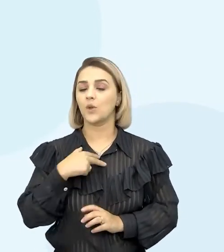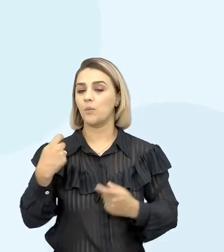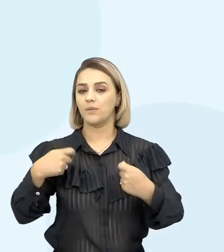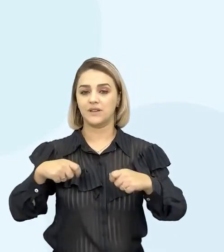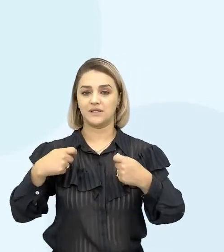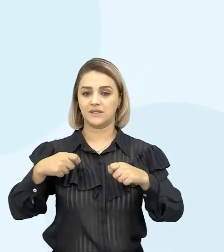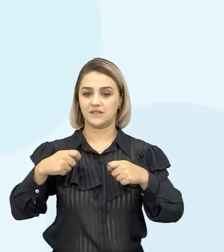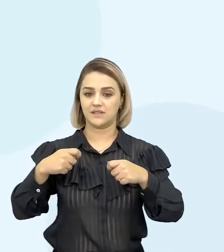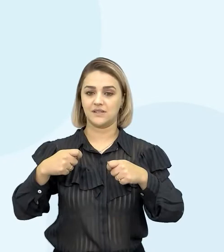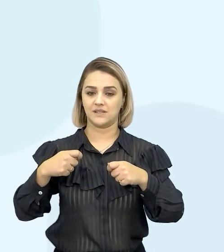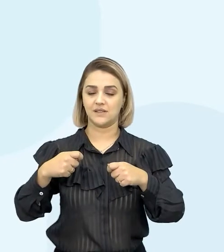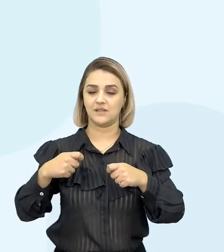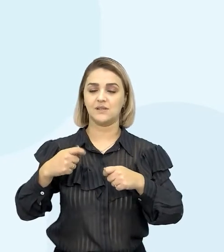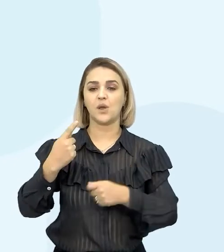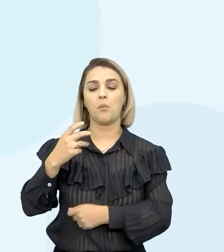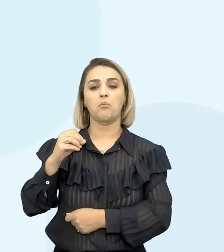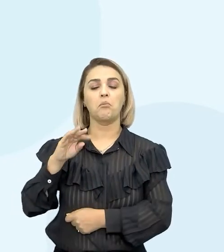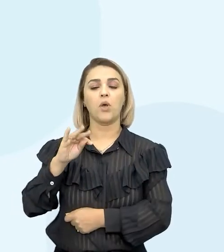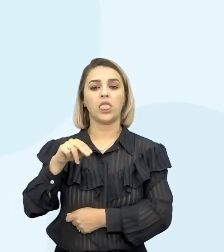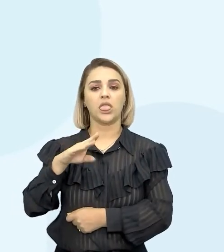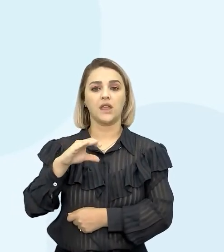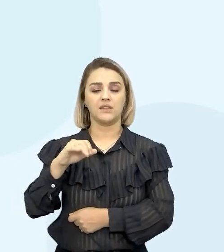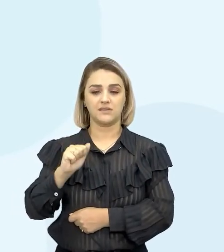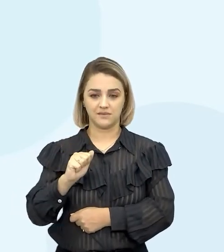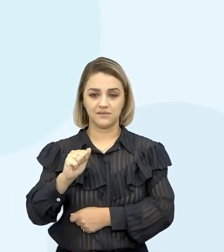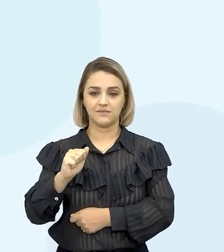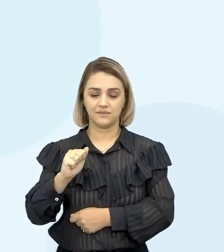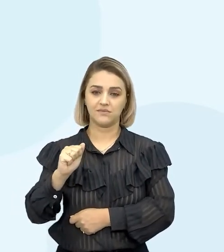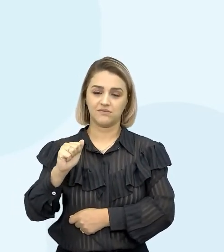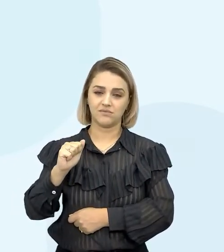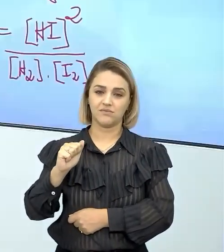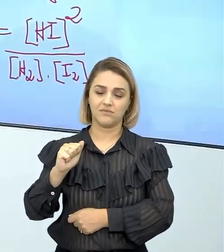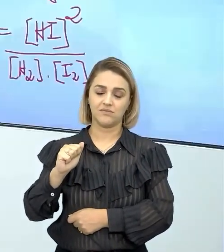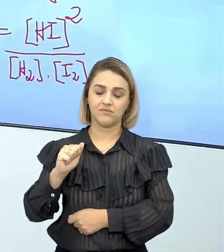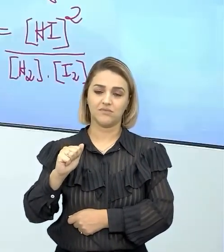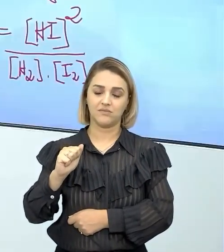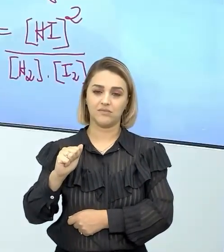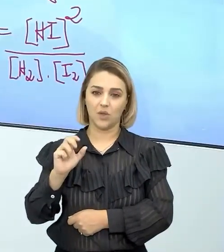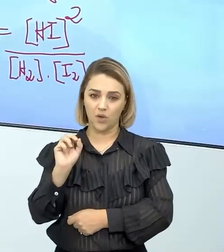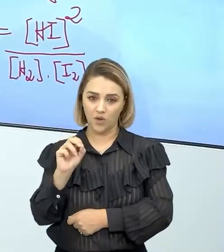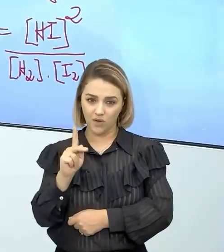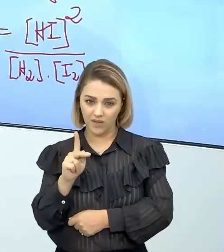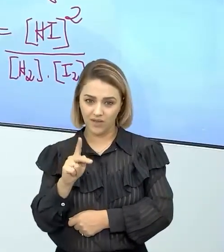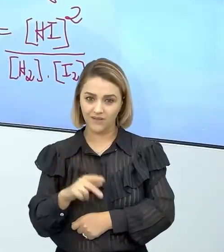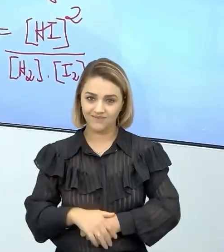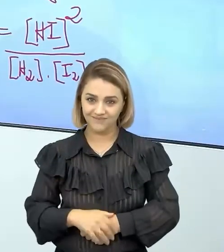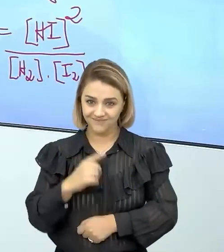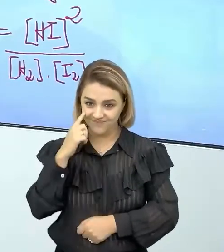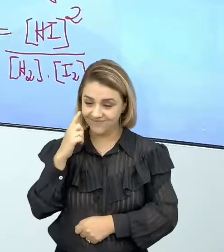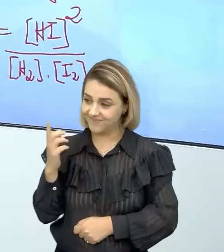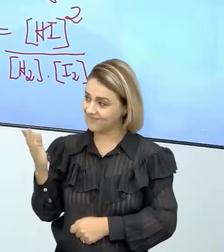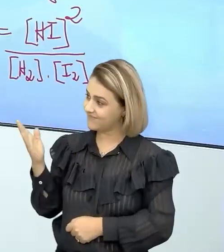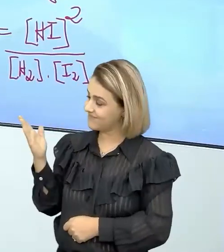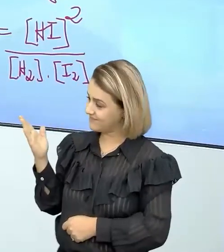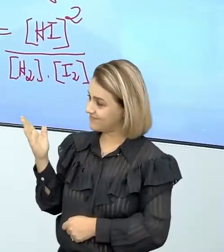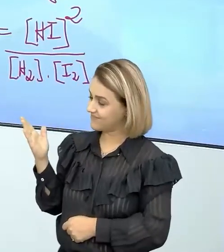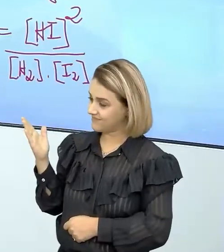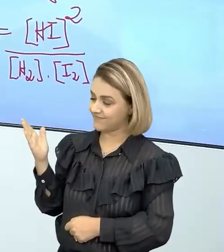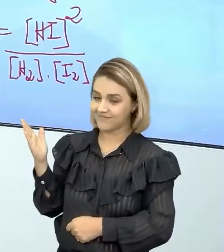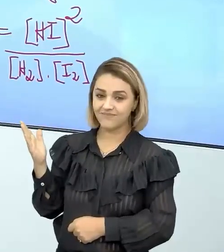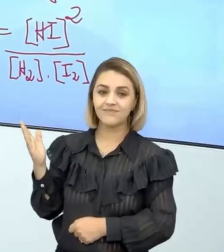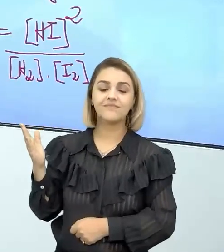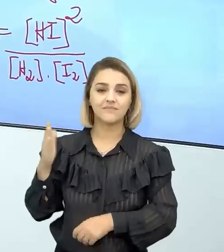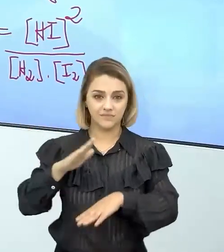potência aqui na hora de escrever, né, a minha concentração, certo? Então é isso que nós tínhamos aí